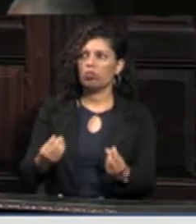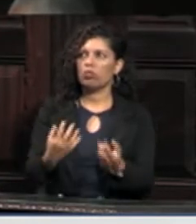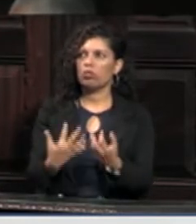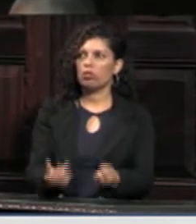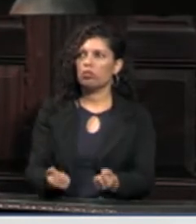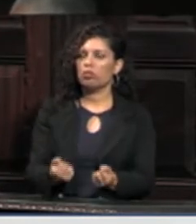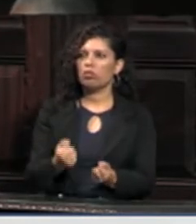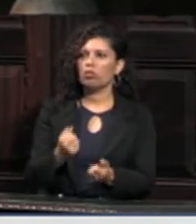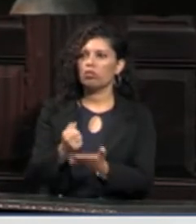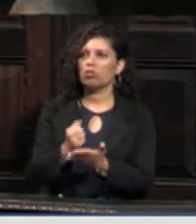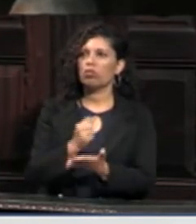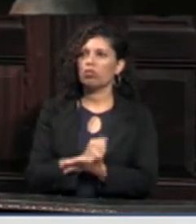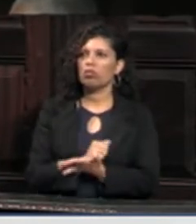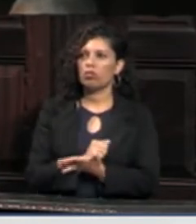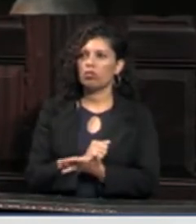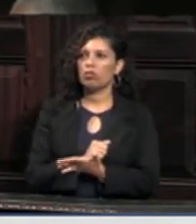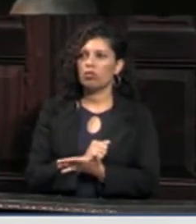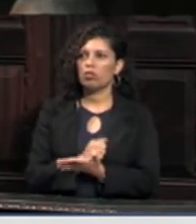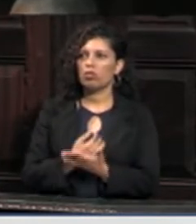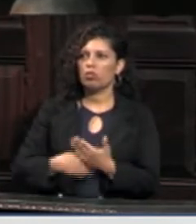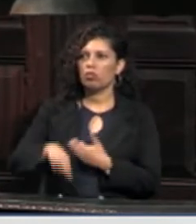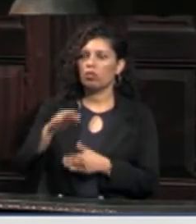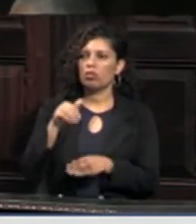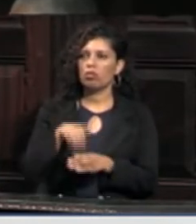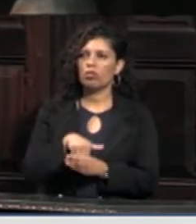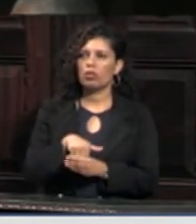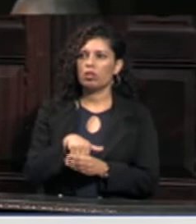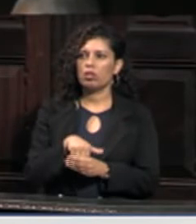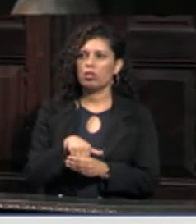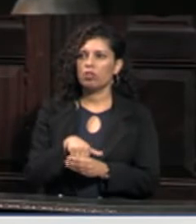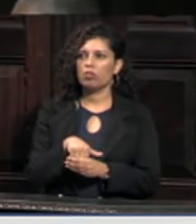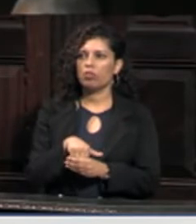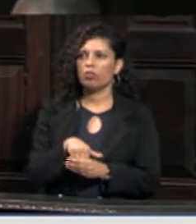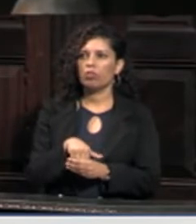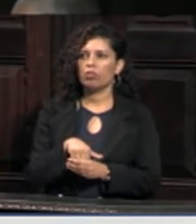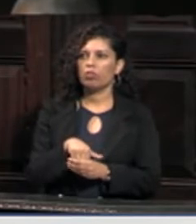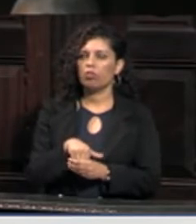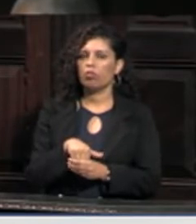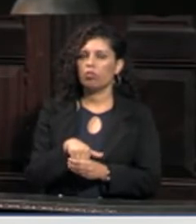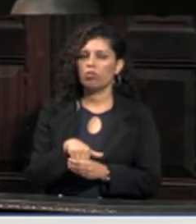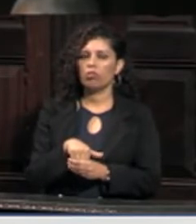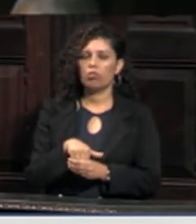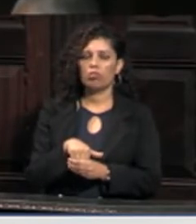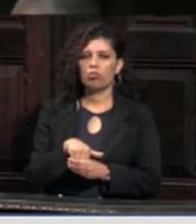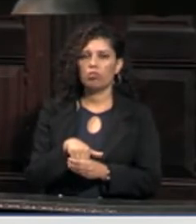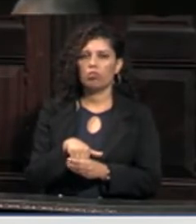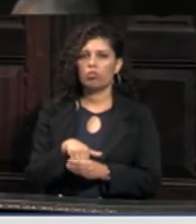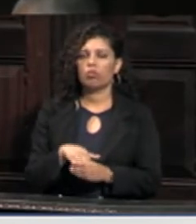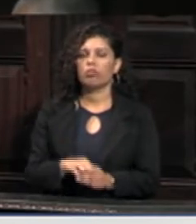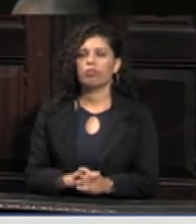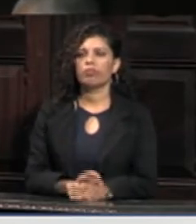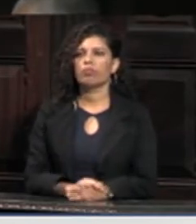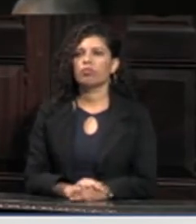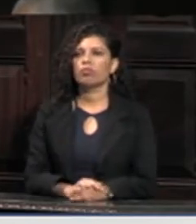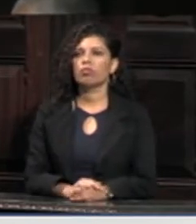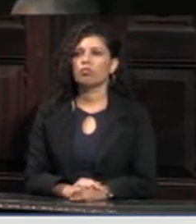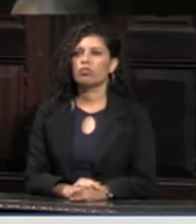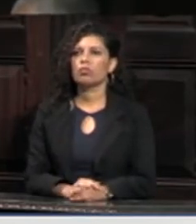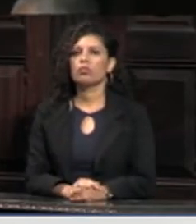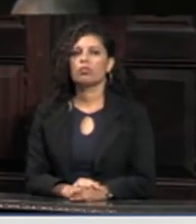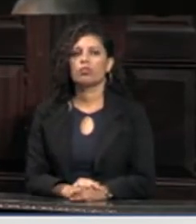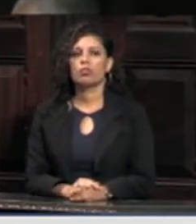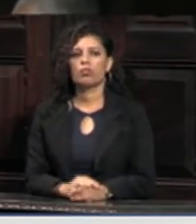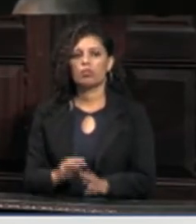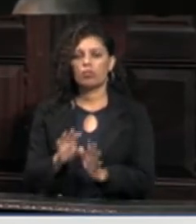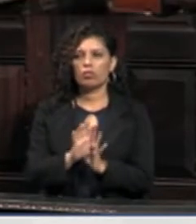estão, aprovado. Em votação, o projeto recebeu emenda. Da Comissão de Economia também. A emenda